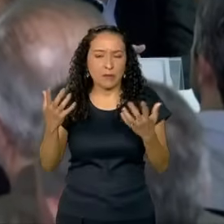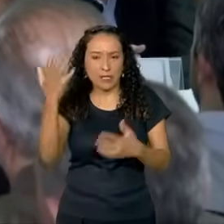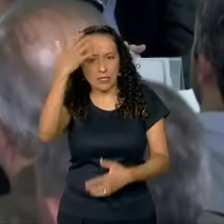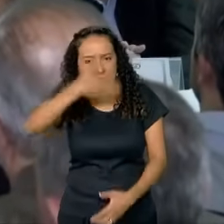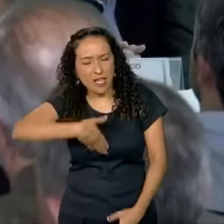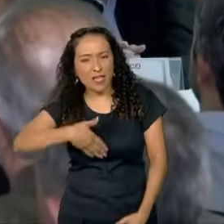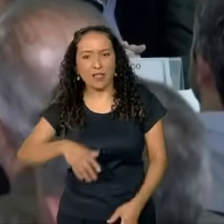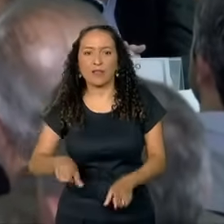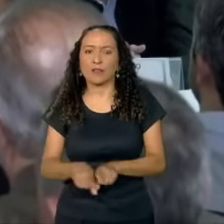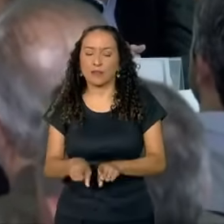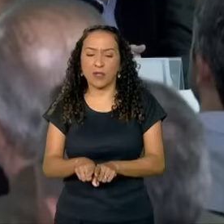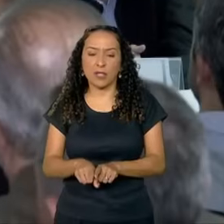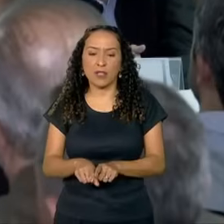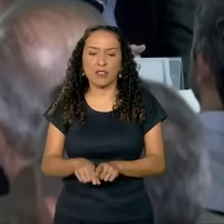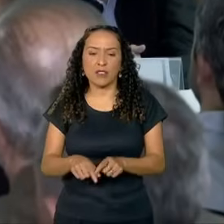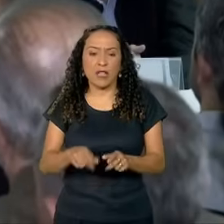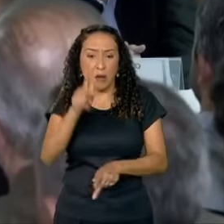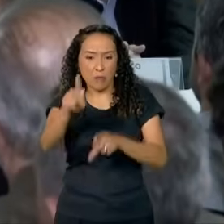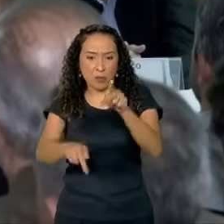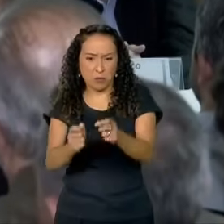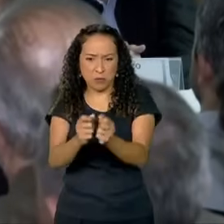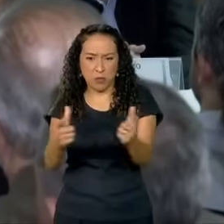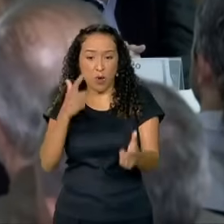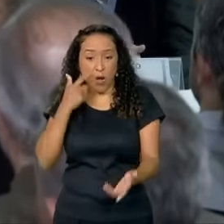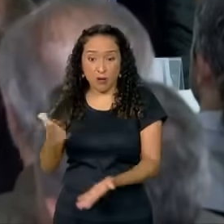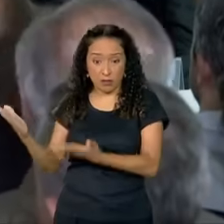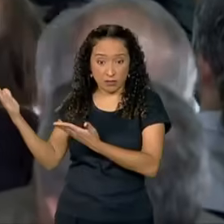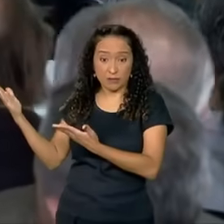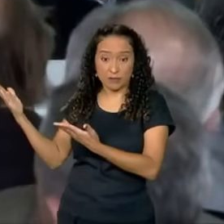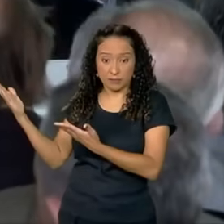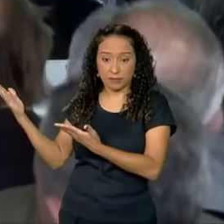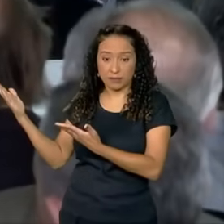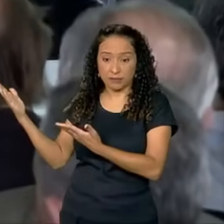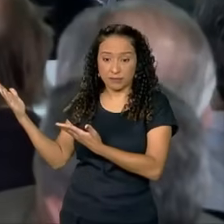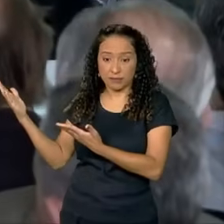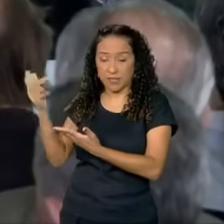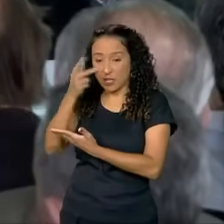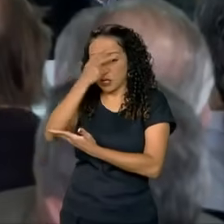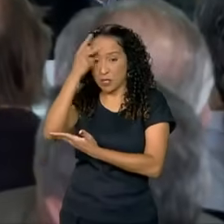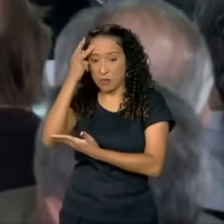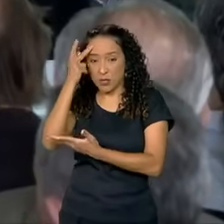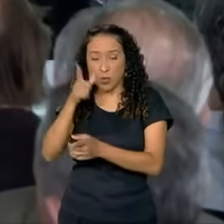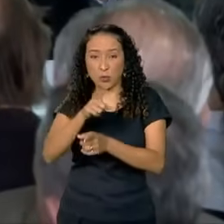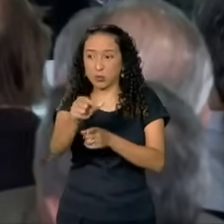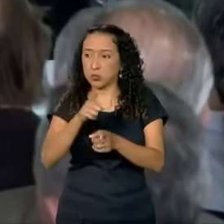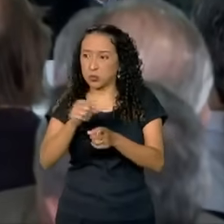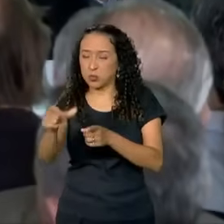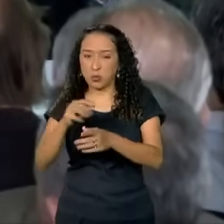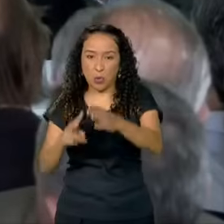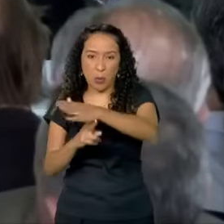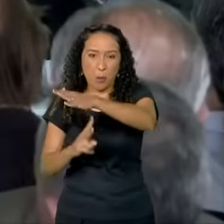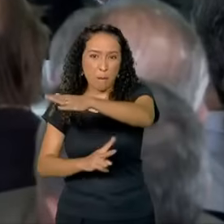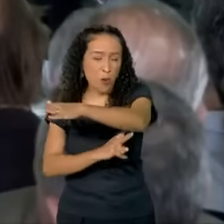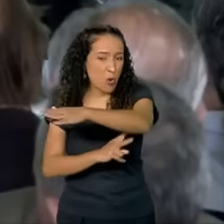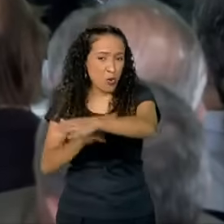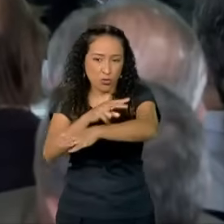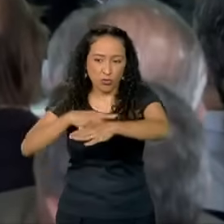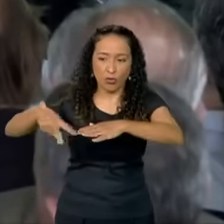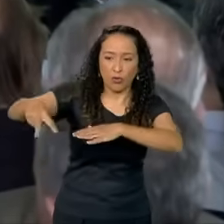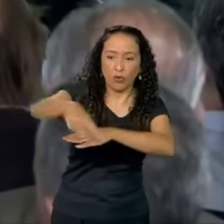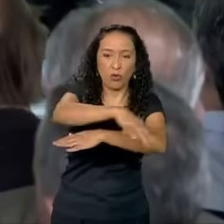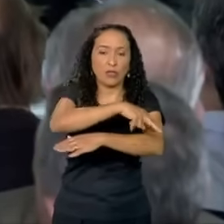naquelas localidades, muito populosas, vejo as imagens das pessoas, né, se socorrendo nas pontes, nos viadutos,